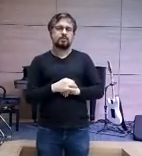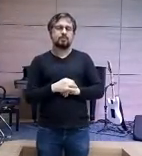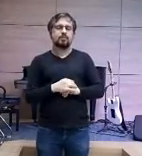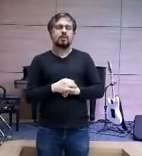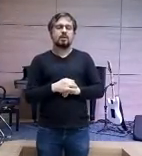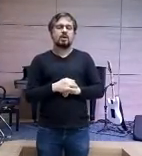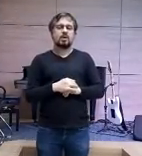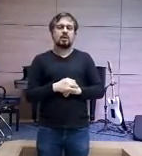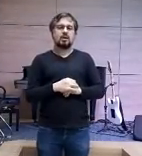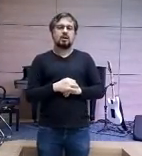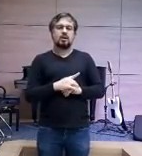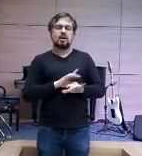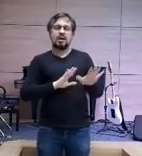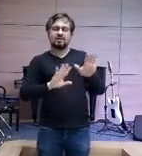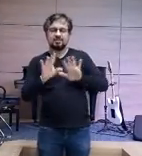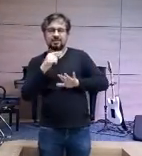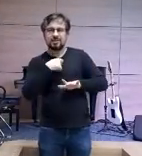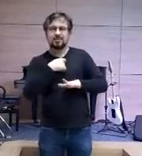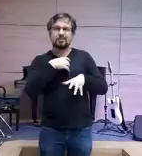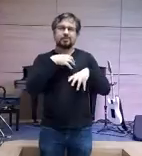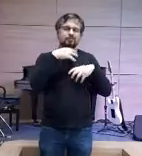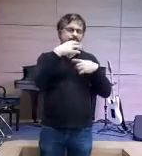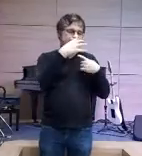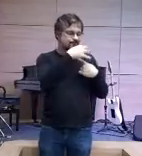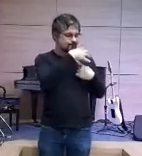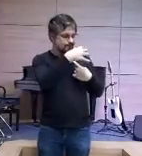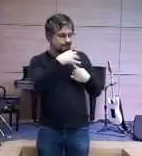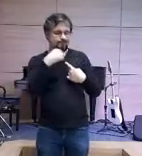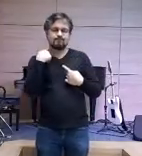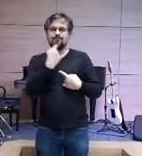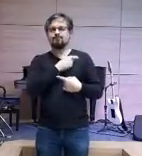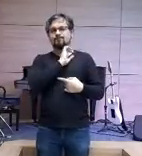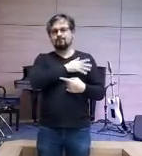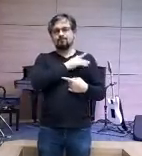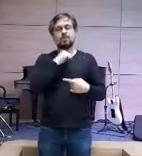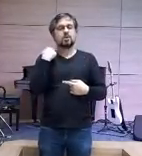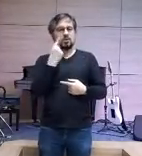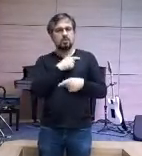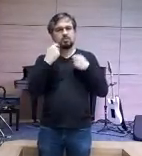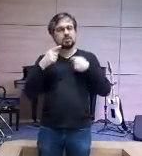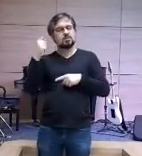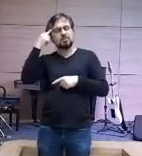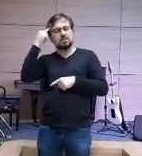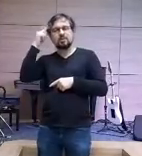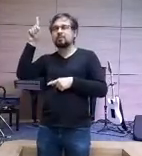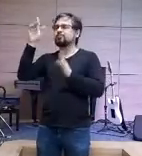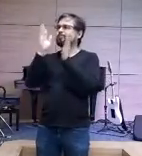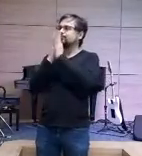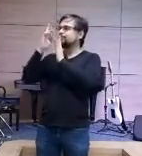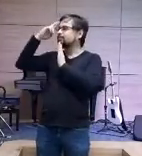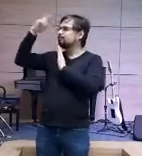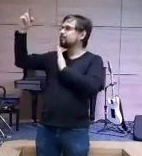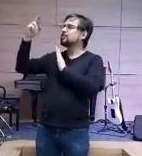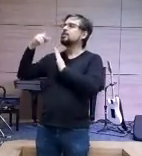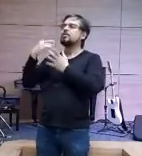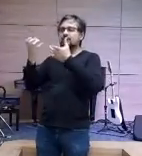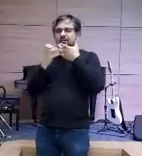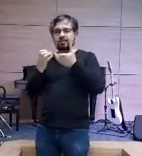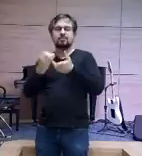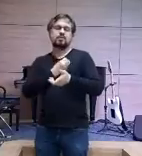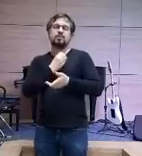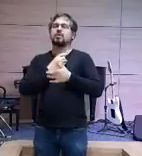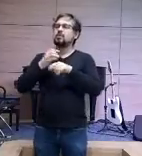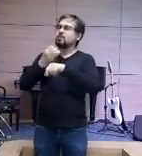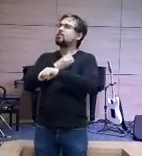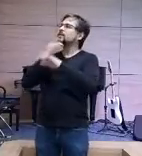bom e muitas vezes só A tormenta nosso coração e cabe a nós nos Voltamos ao Senhor em oração em viver uma